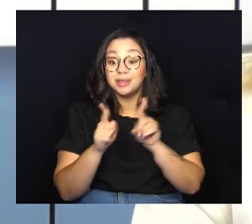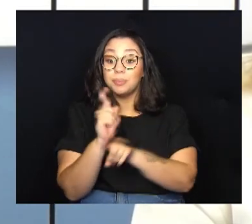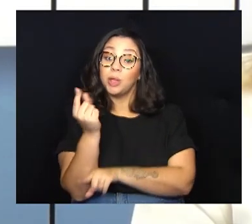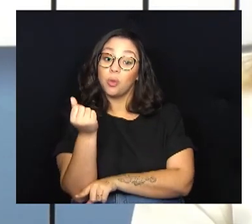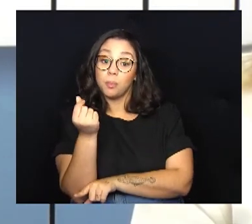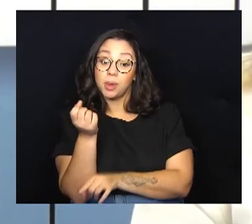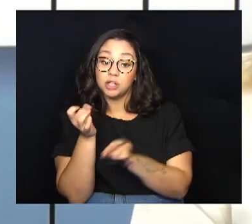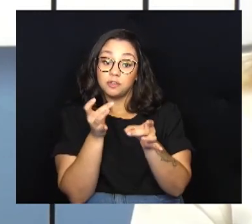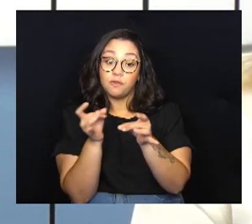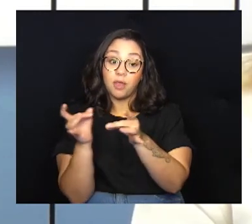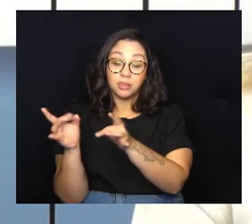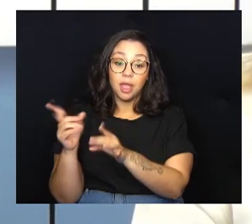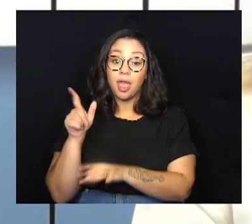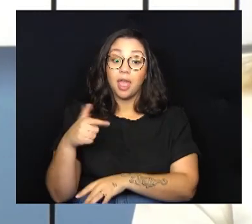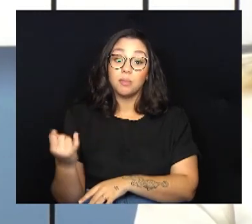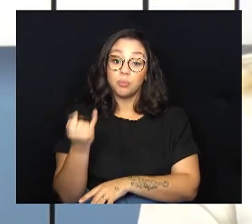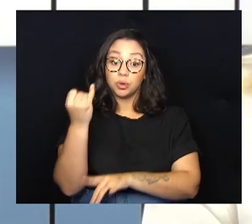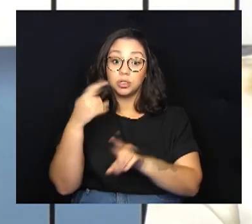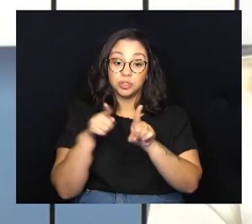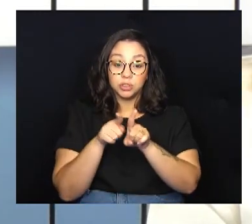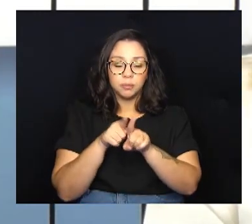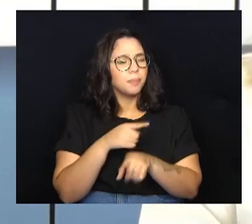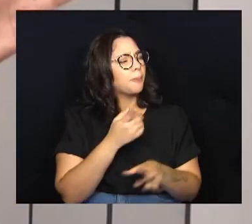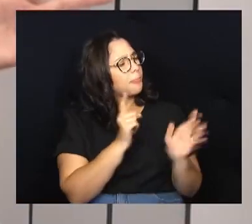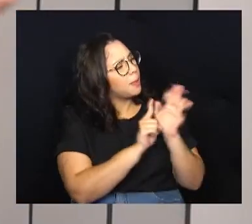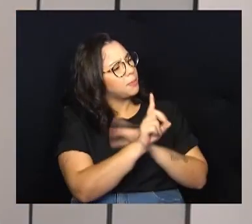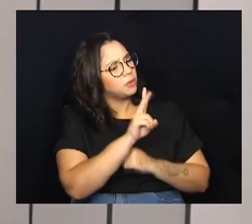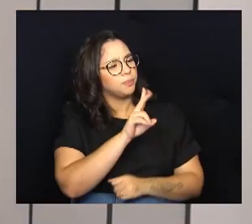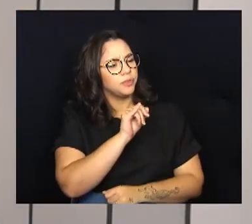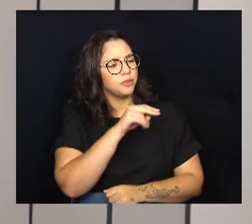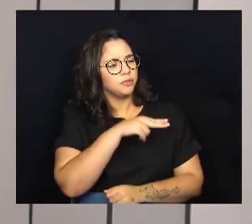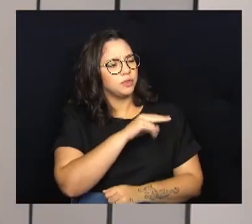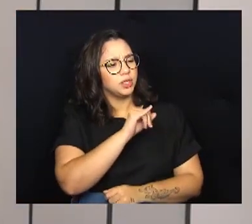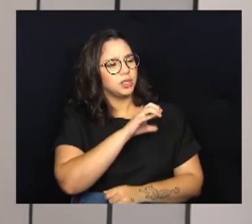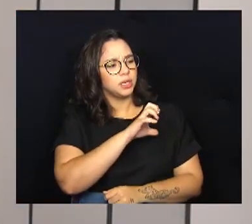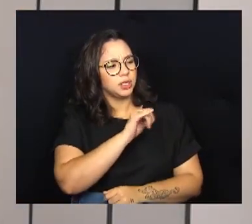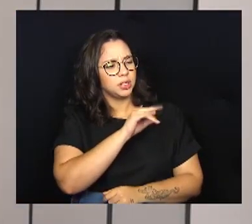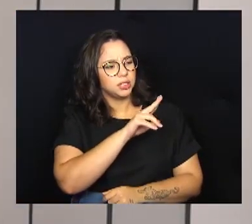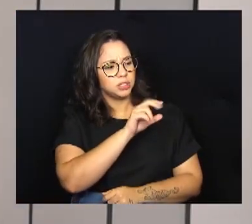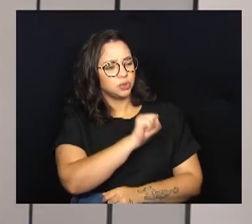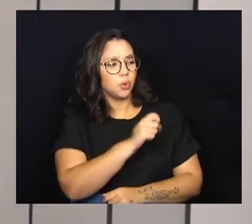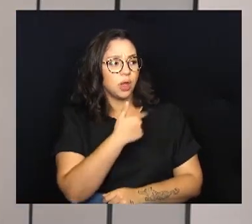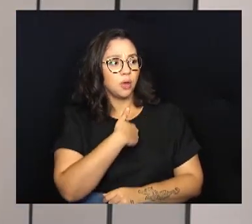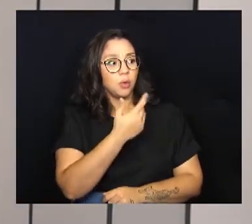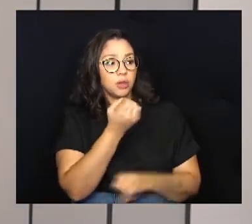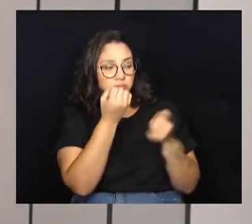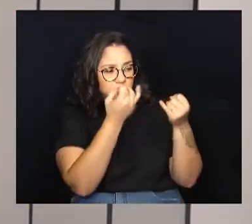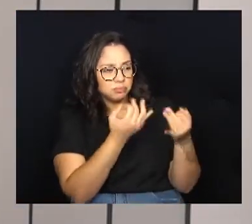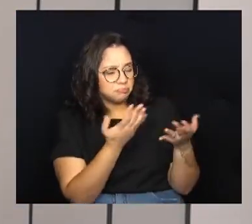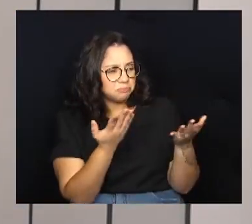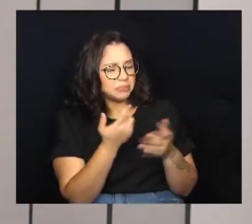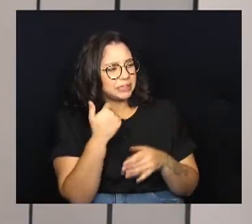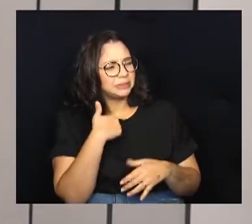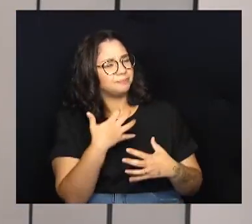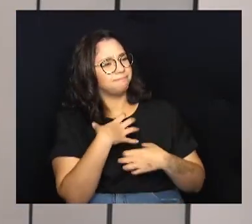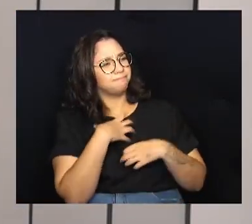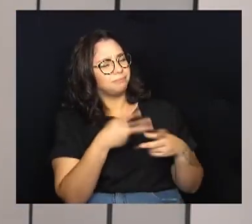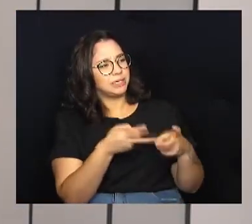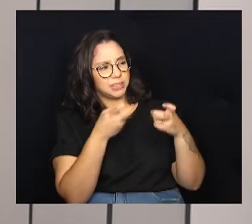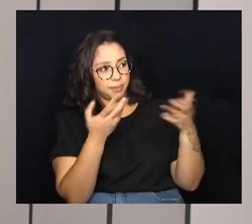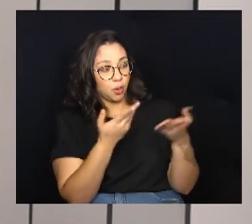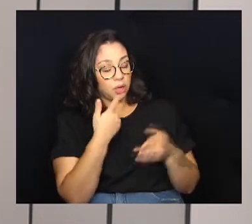que eu não posso confirmar. Mas que é a K9. Acontece? A K9, desculpa, ela tem o